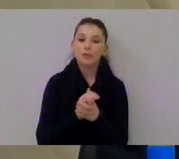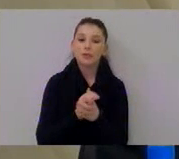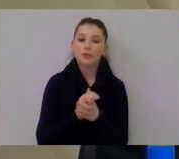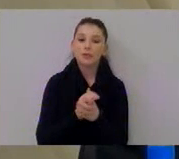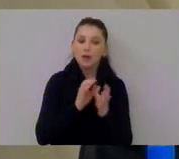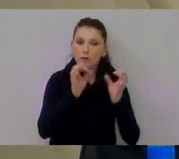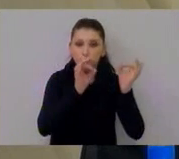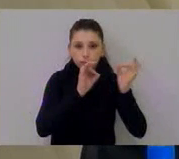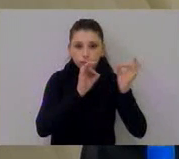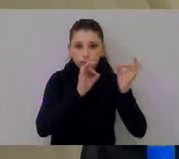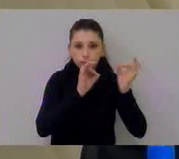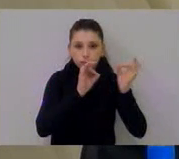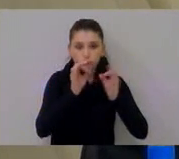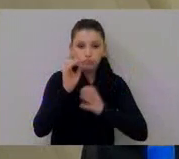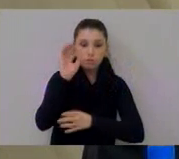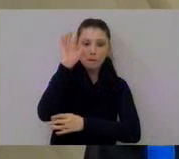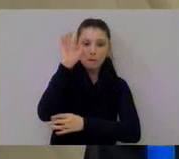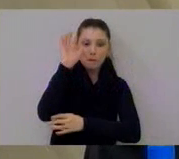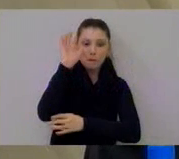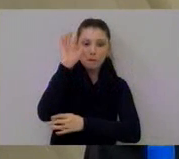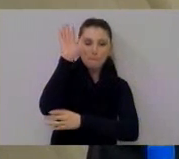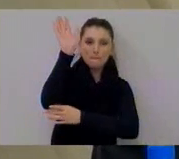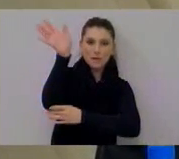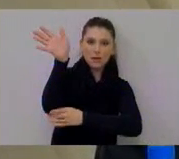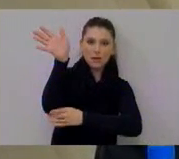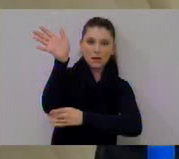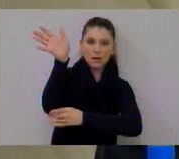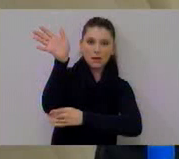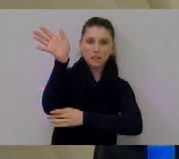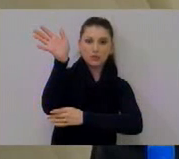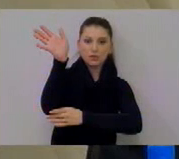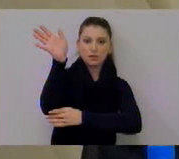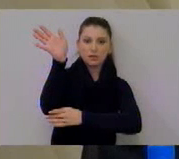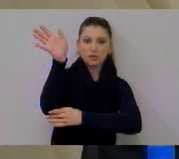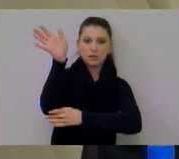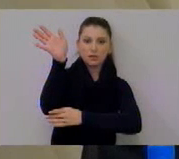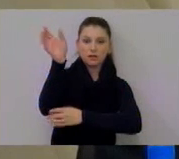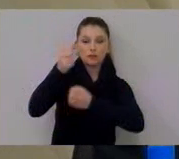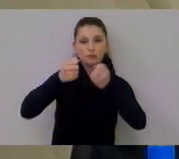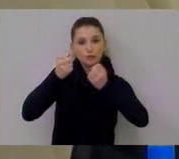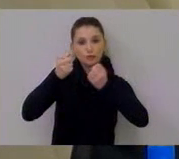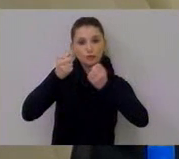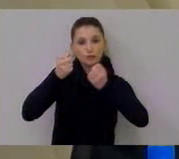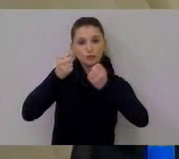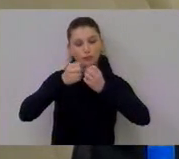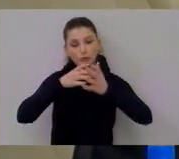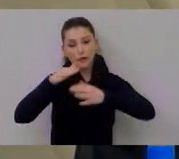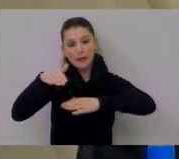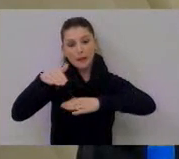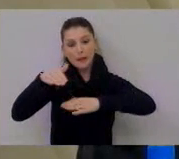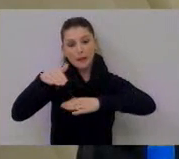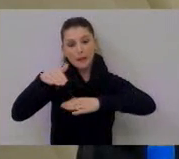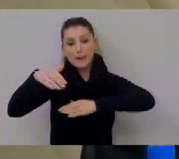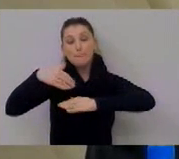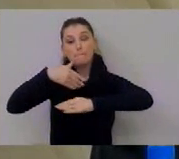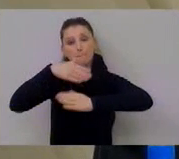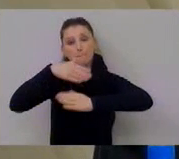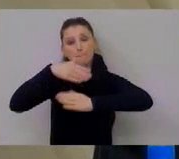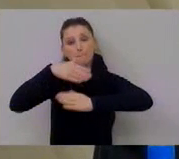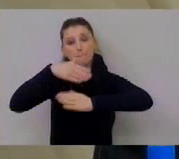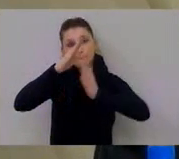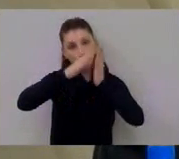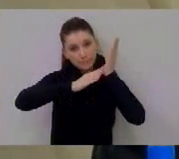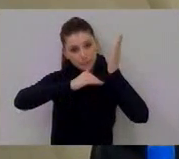de sinalização de trânsito e pintura da sinalização